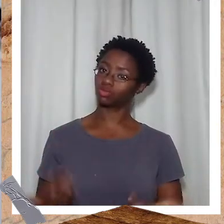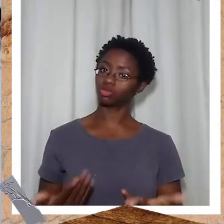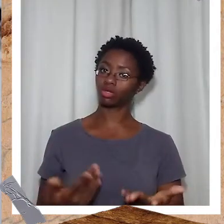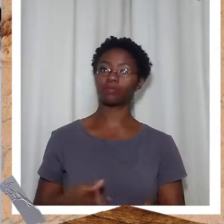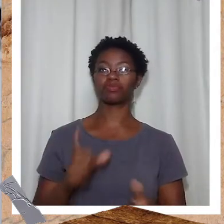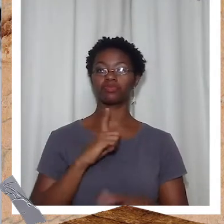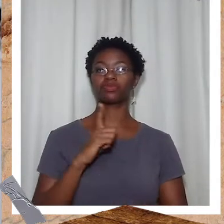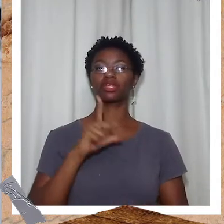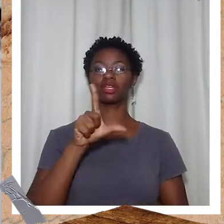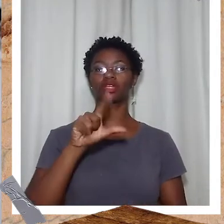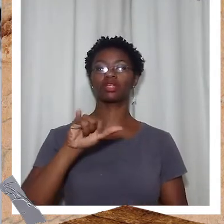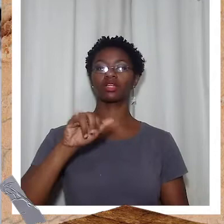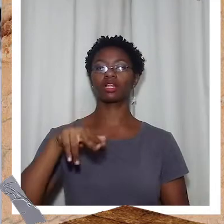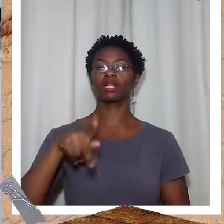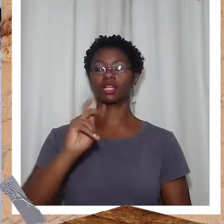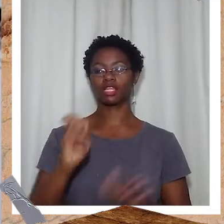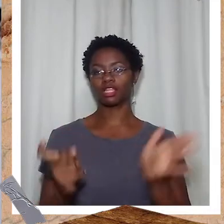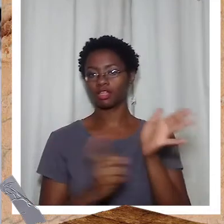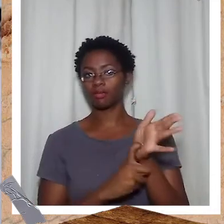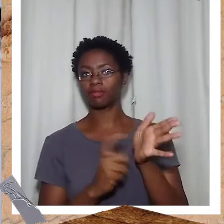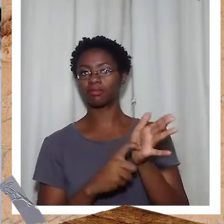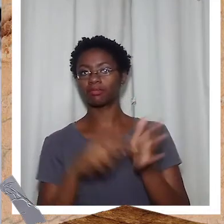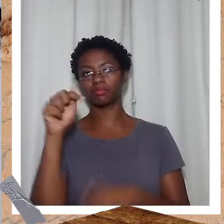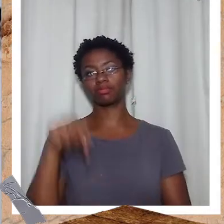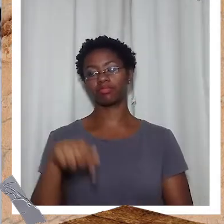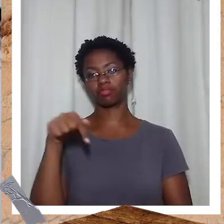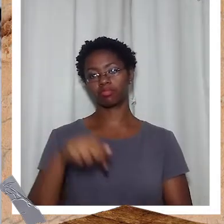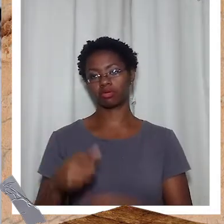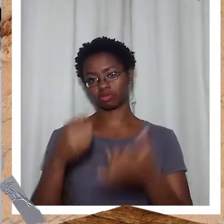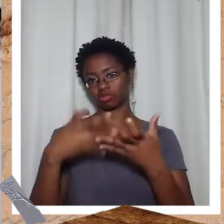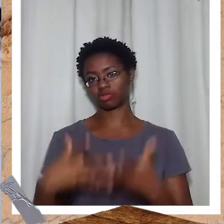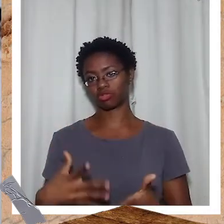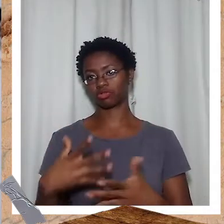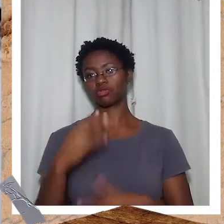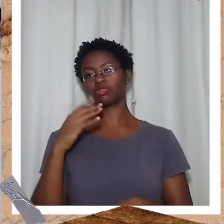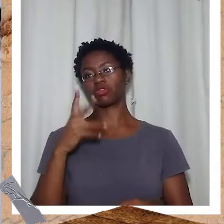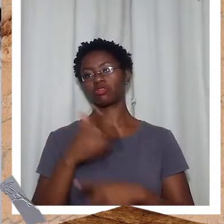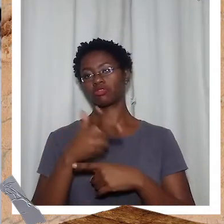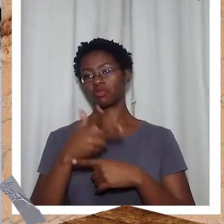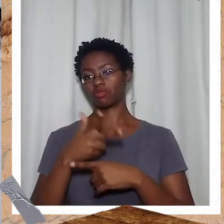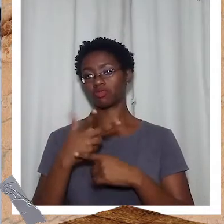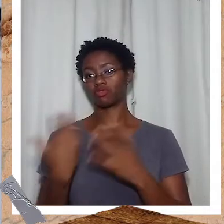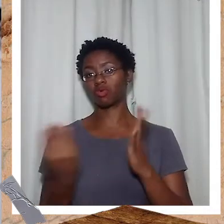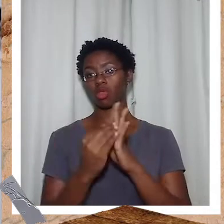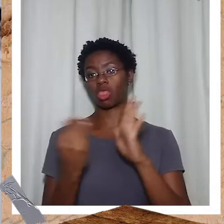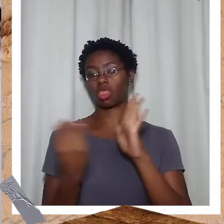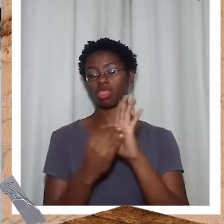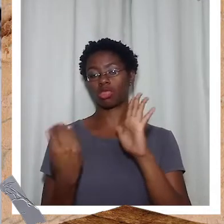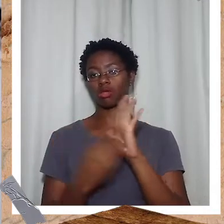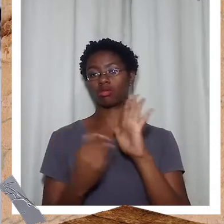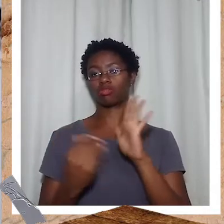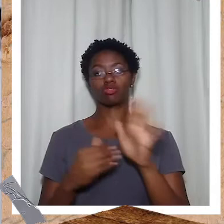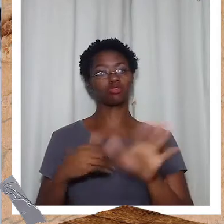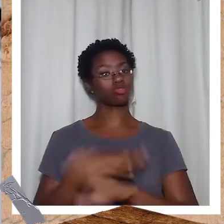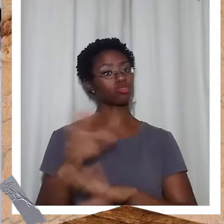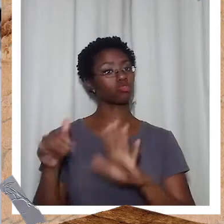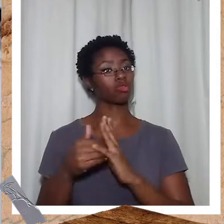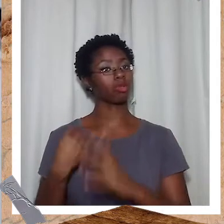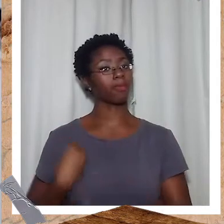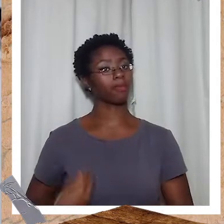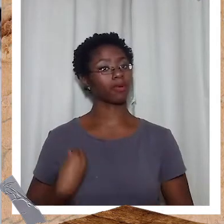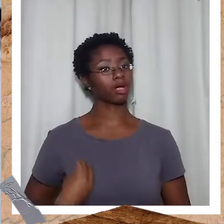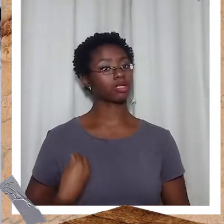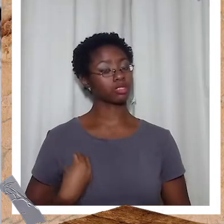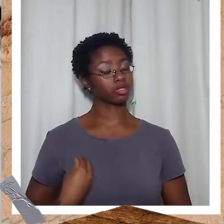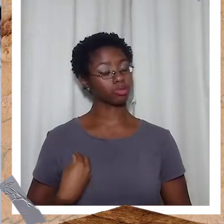um link que está passando aqui, bem embaixo na descrição do vídeo, para o preenchimento de todos que estiverem